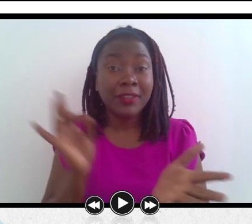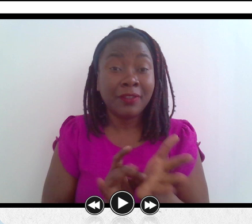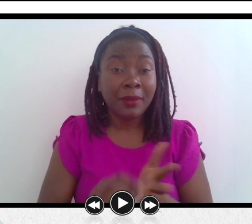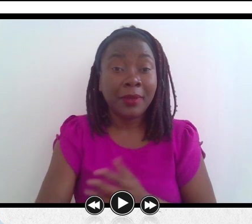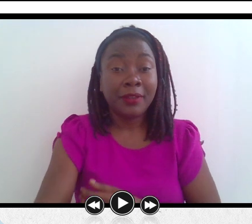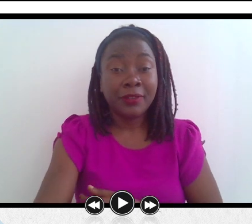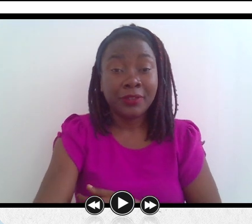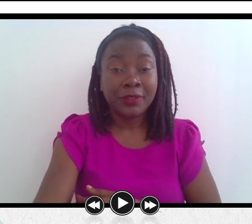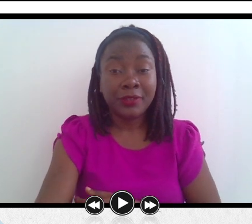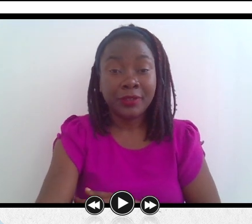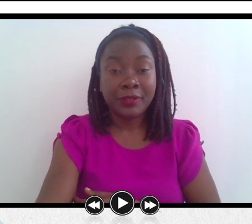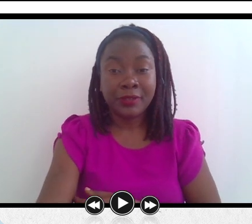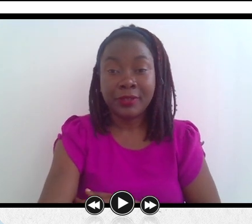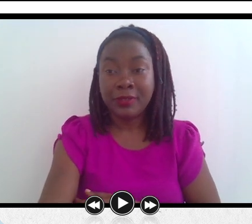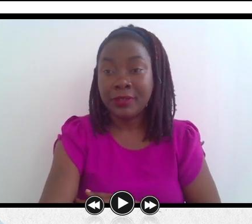Não quer dizer